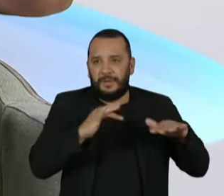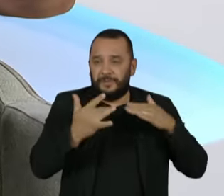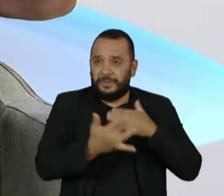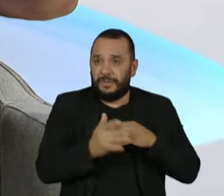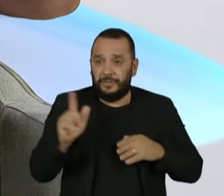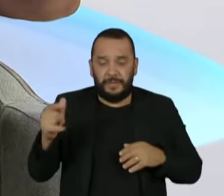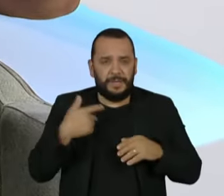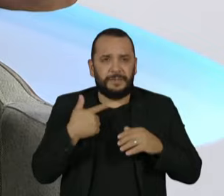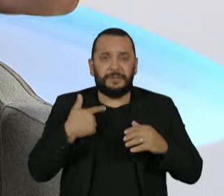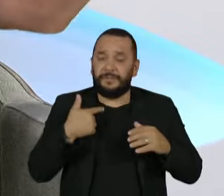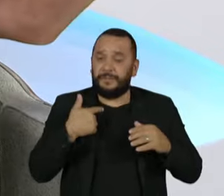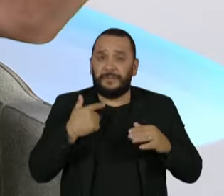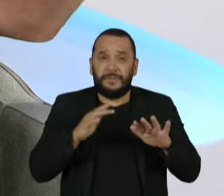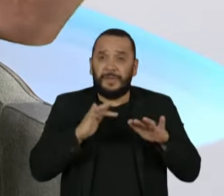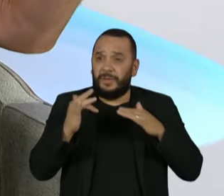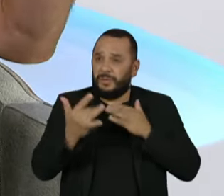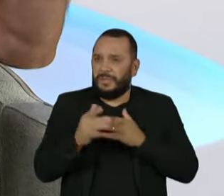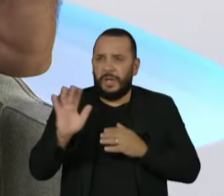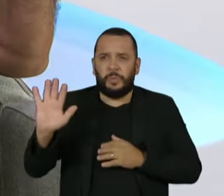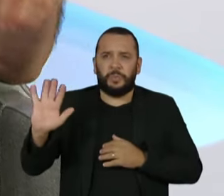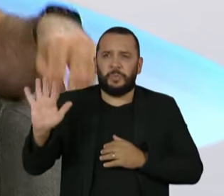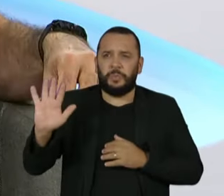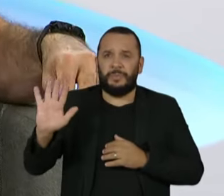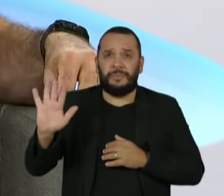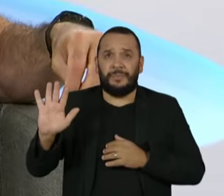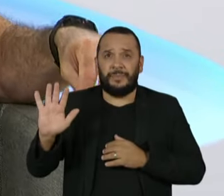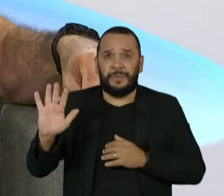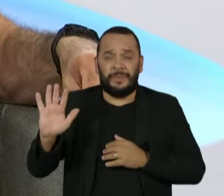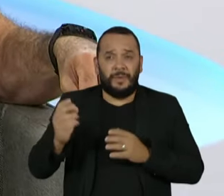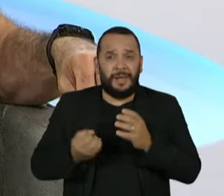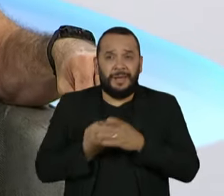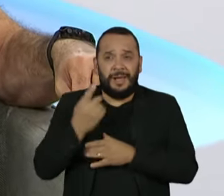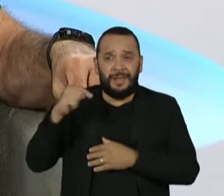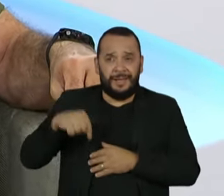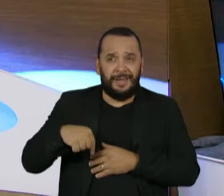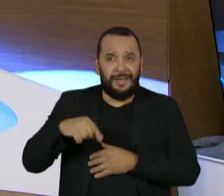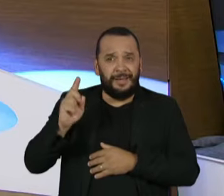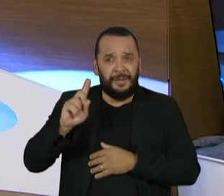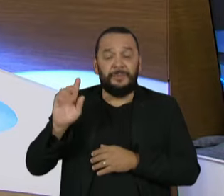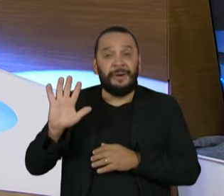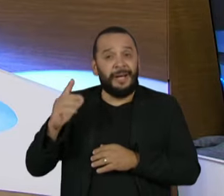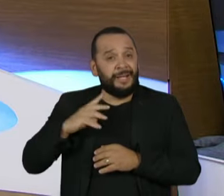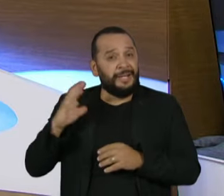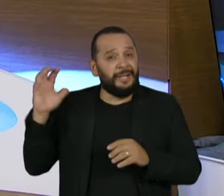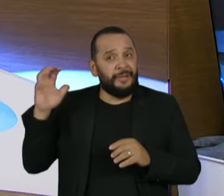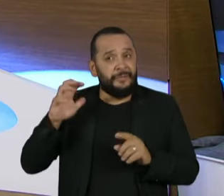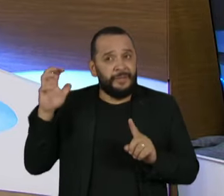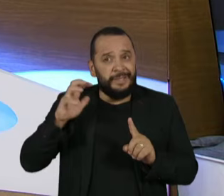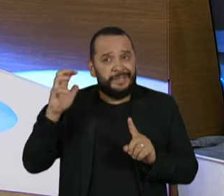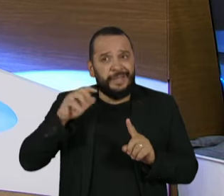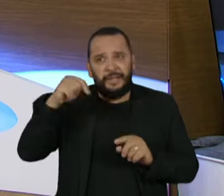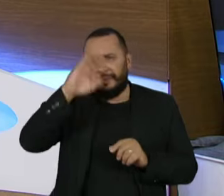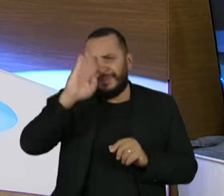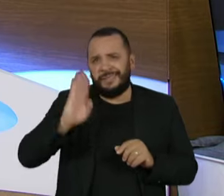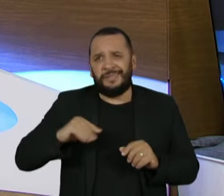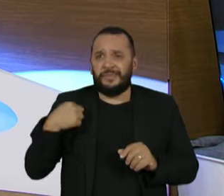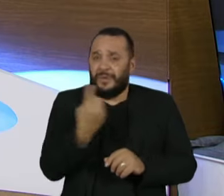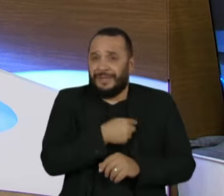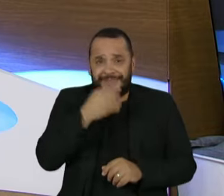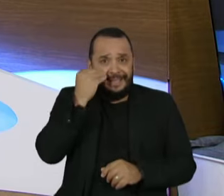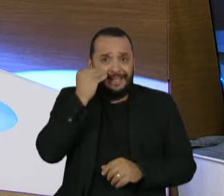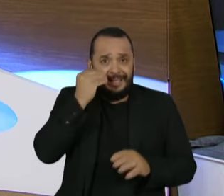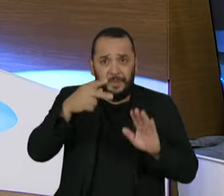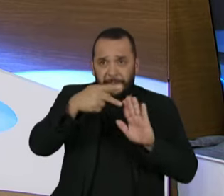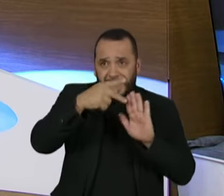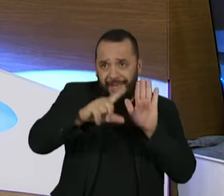estão fora do nosso do nosso alcance elas não são feitas aqui mas elas influem Aqui nós temos tentando regulá-las agora com PN